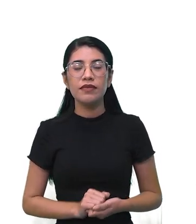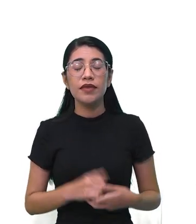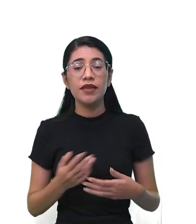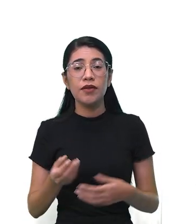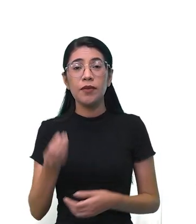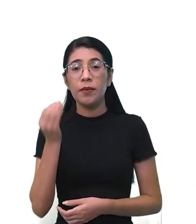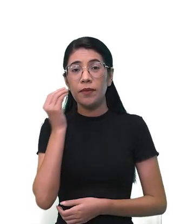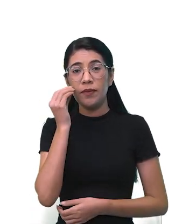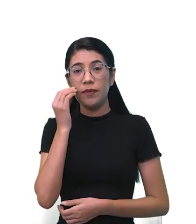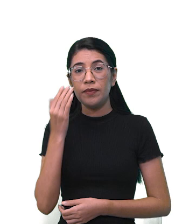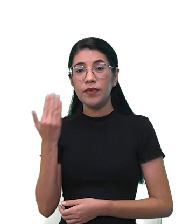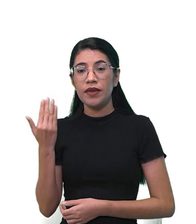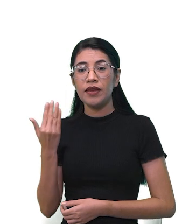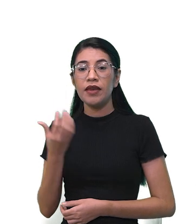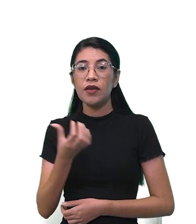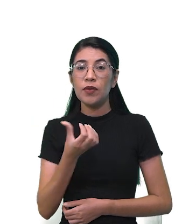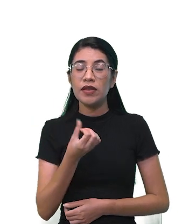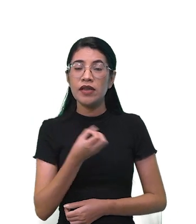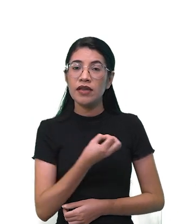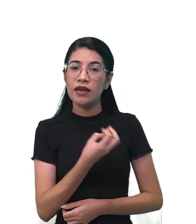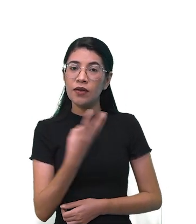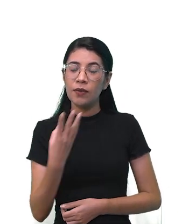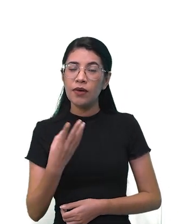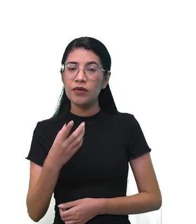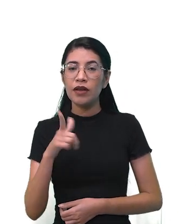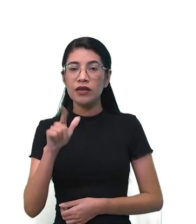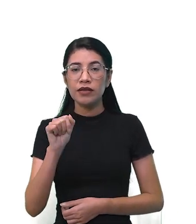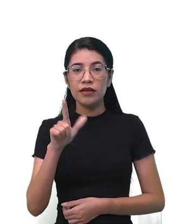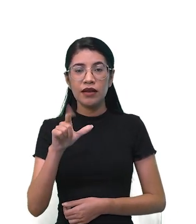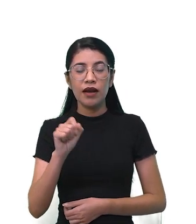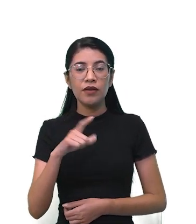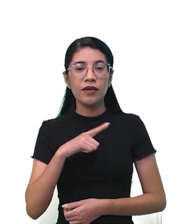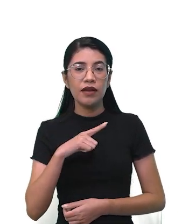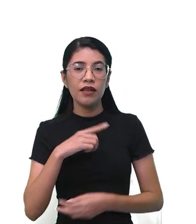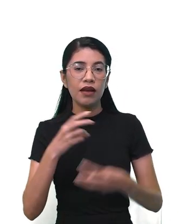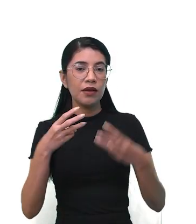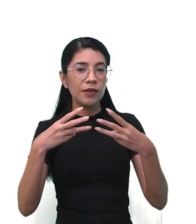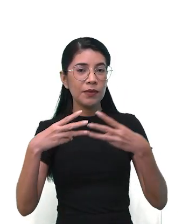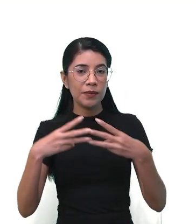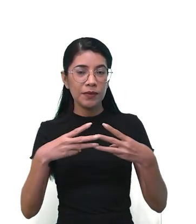que esse 6 aqui é o número de lados do meu hexágono, tá?